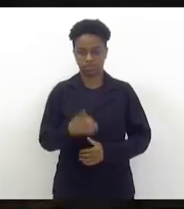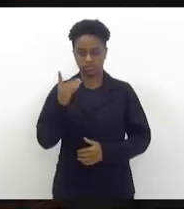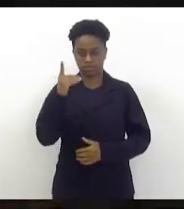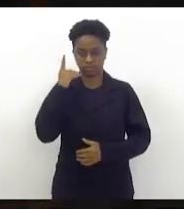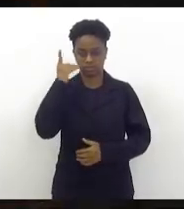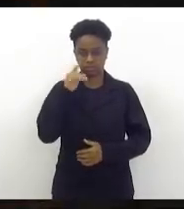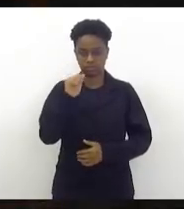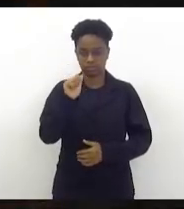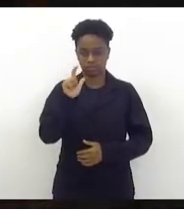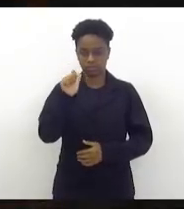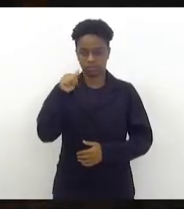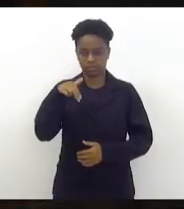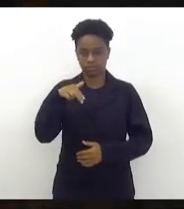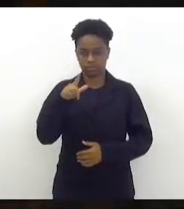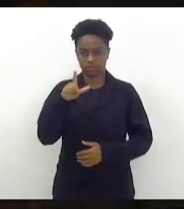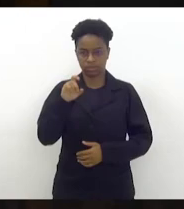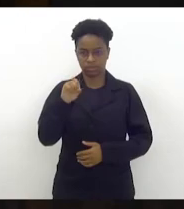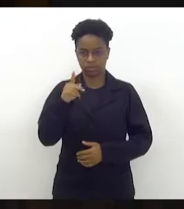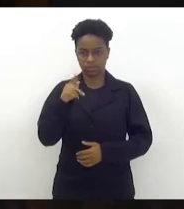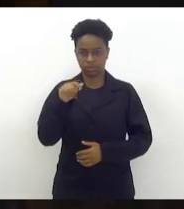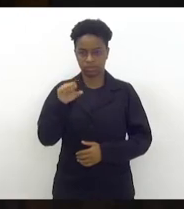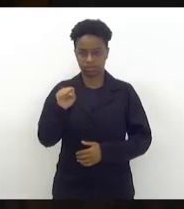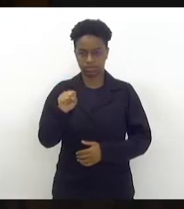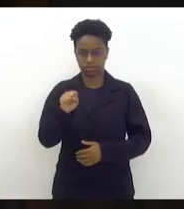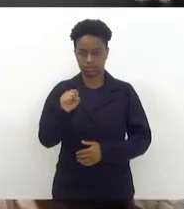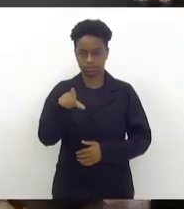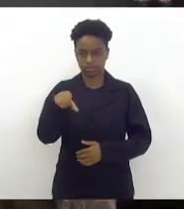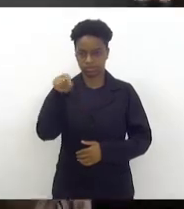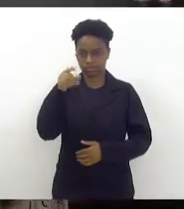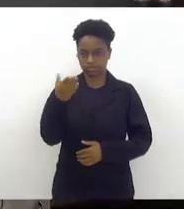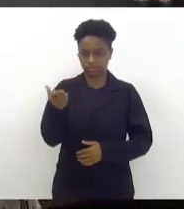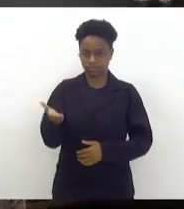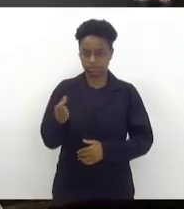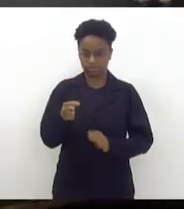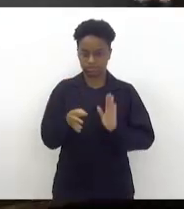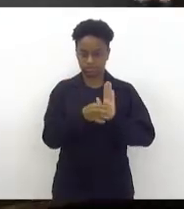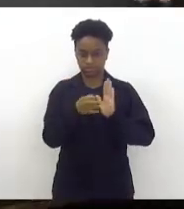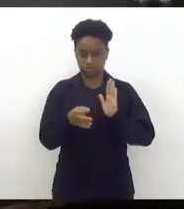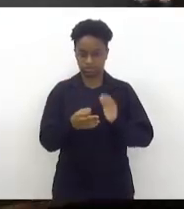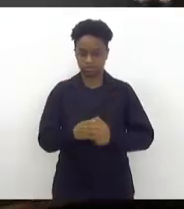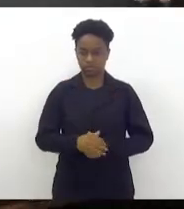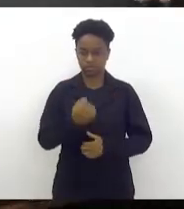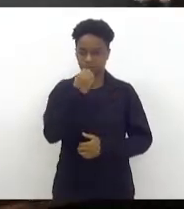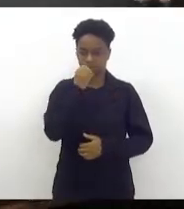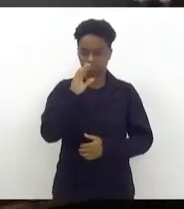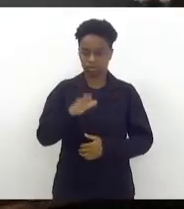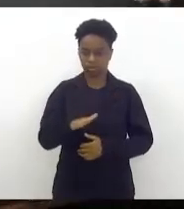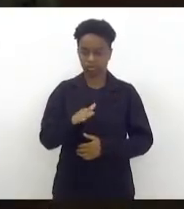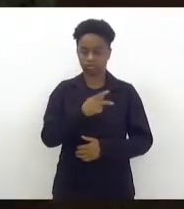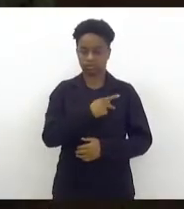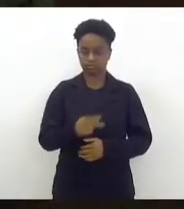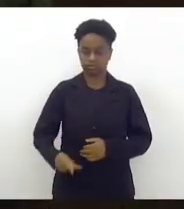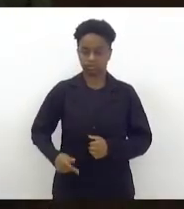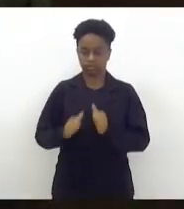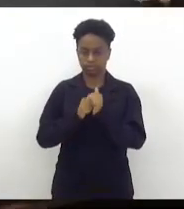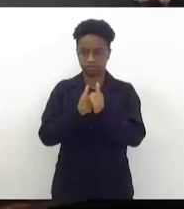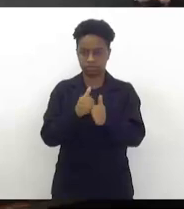Deputado Alan Lopes, por favor, a presidência designa a Vossa Excelência para dar o parecer. Boa tarde, presidente. Acompanhe a